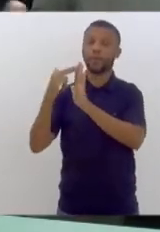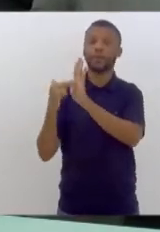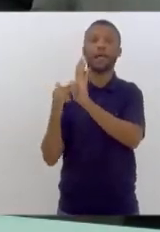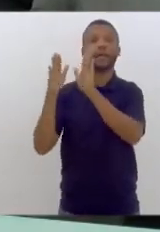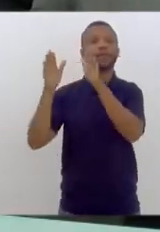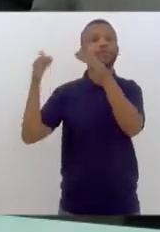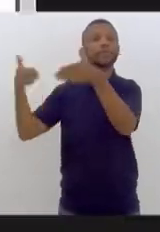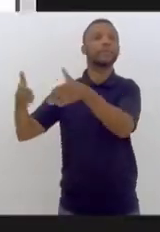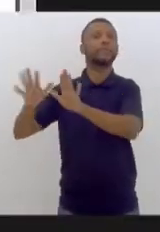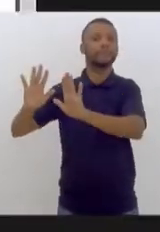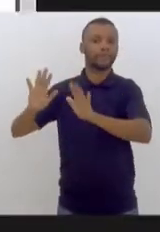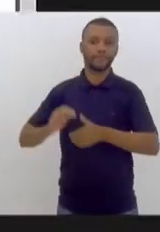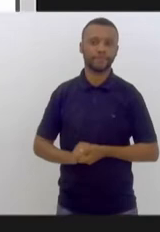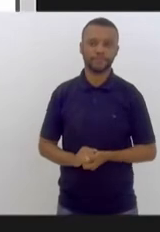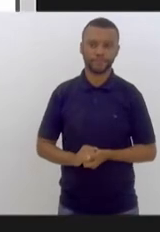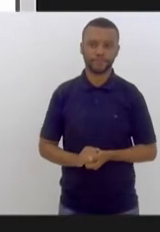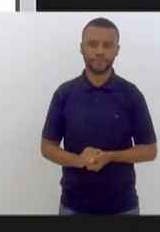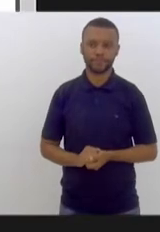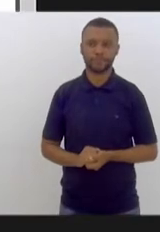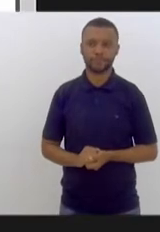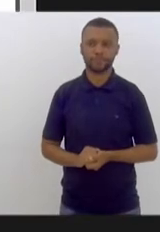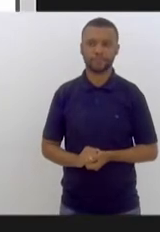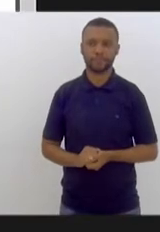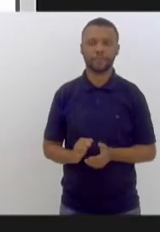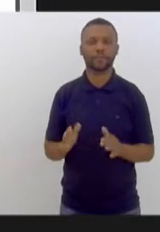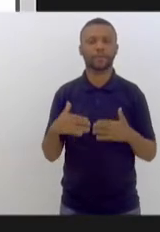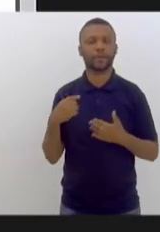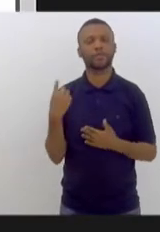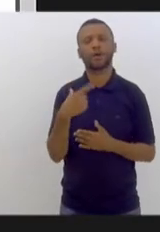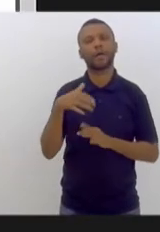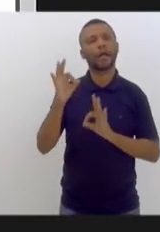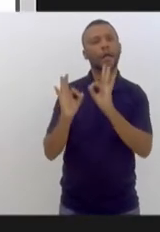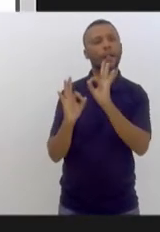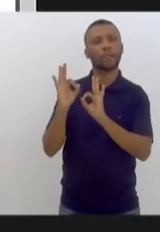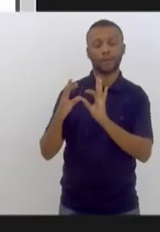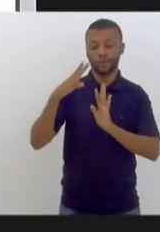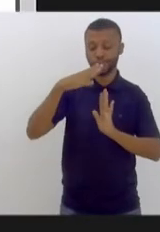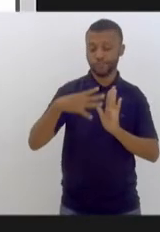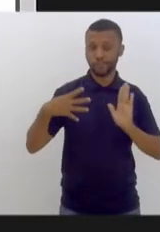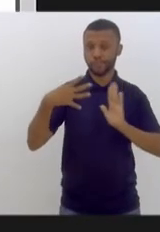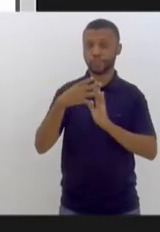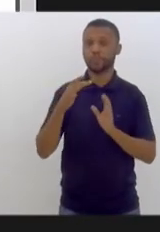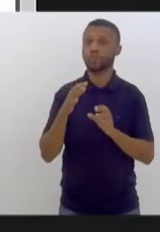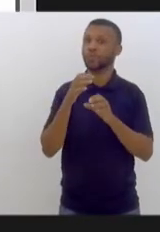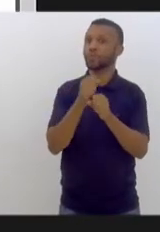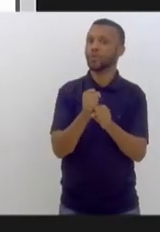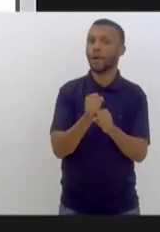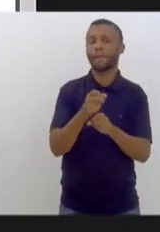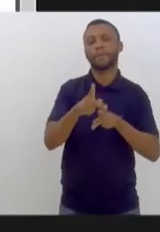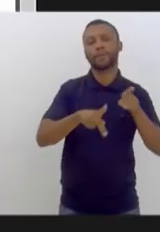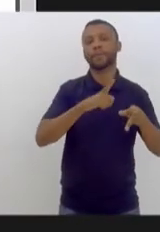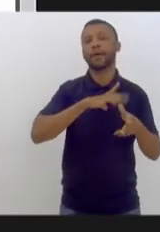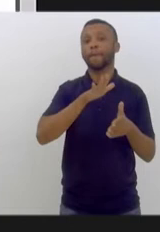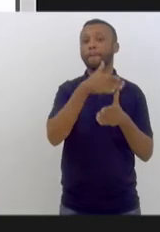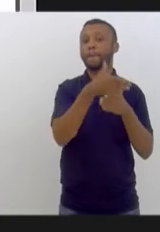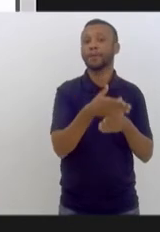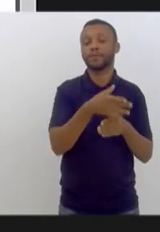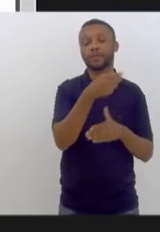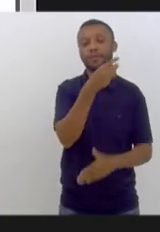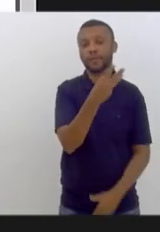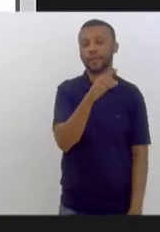específico. Então, a gente fez assim, né? No total, a população teria um peso de